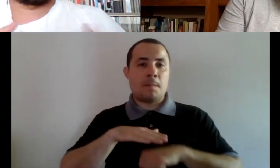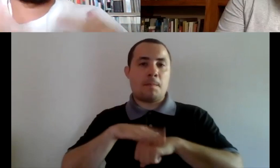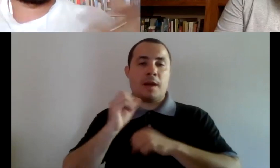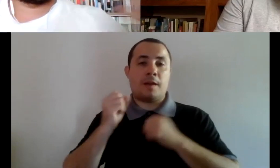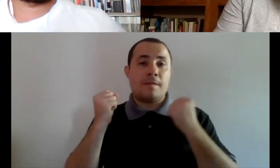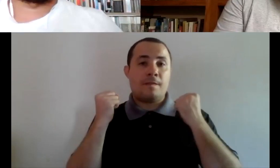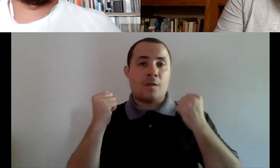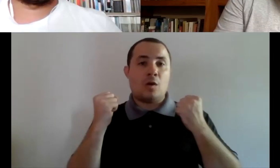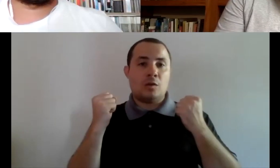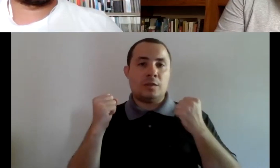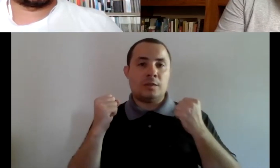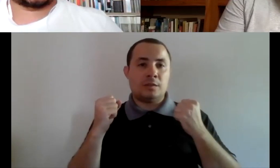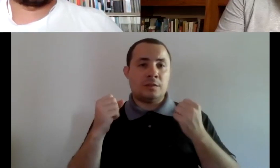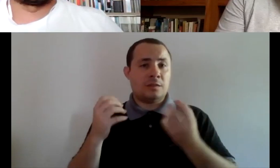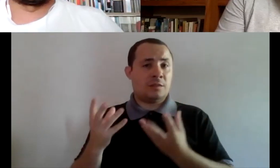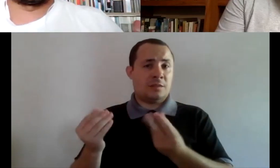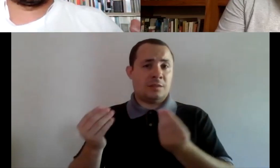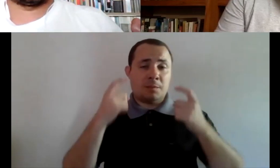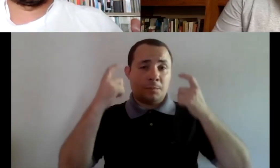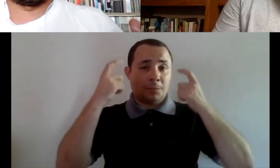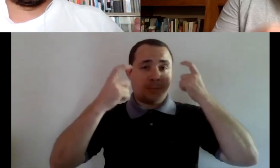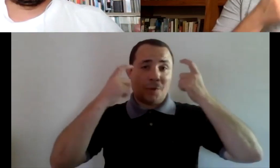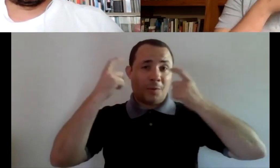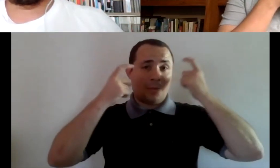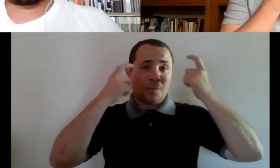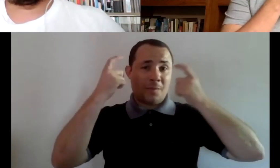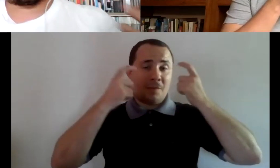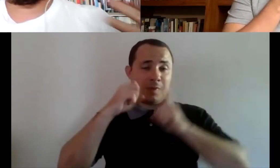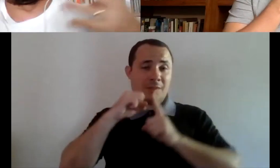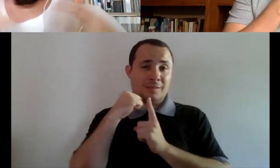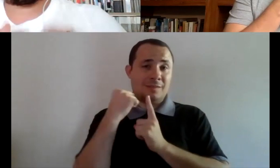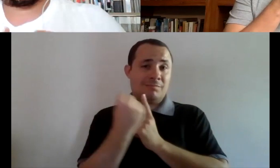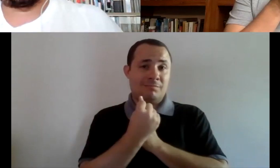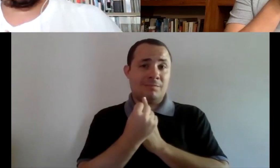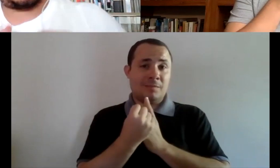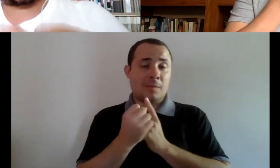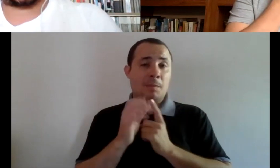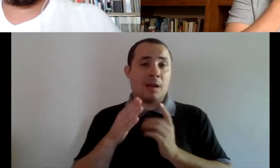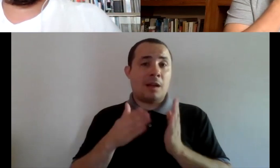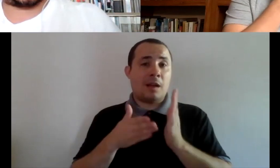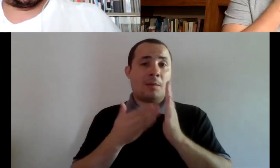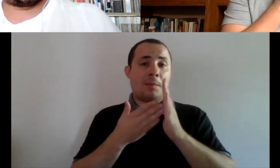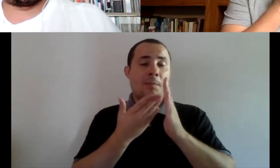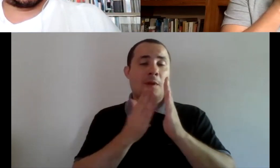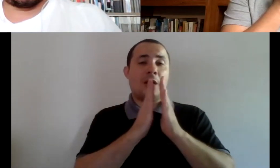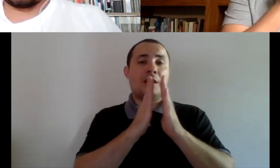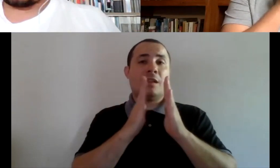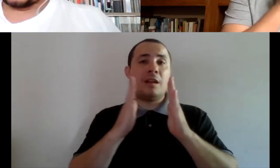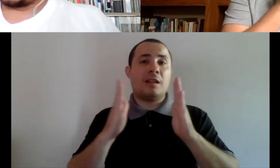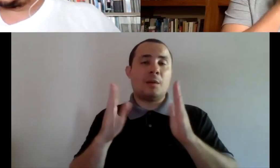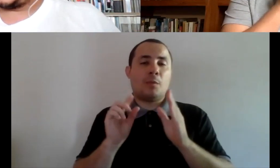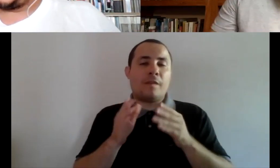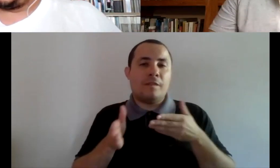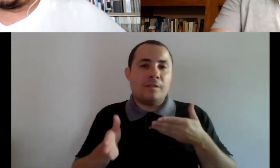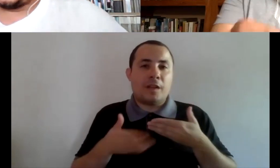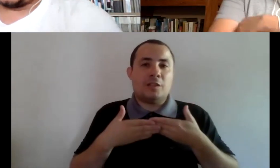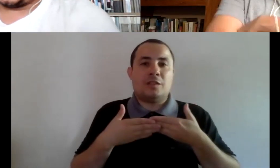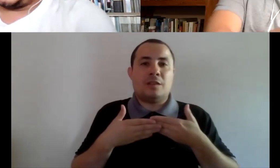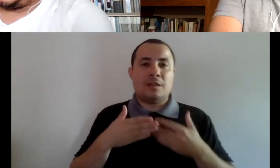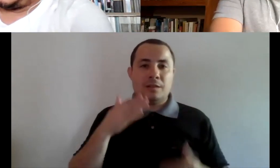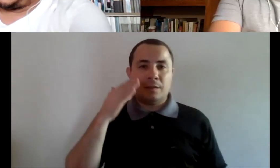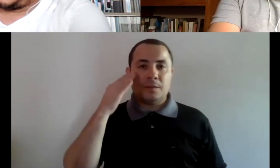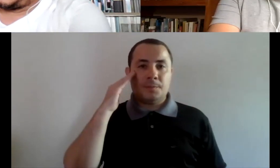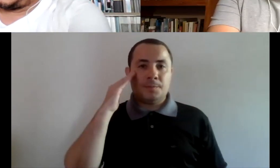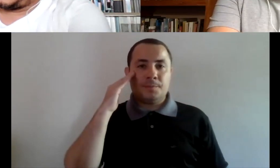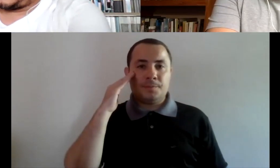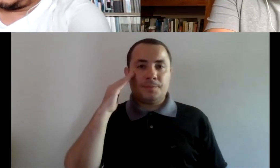essas são as preocupações da sociedade hoje em dia, e às vezes a biblioteca está meio fechada para isso. Uma pergunta que veio